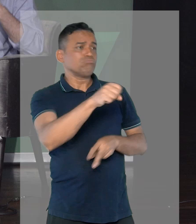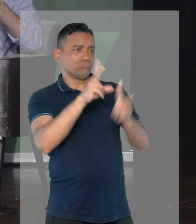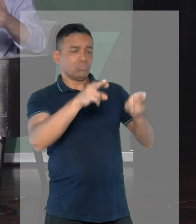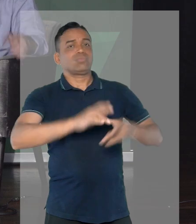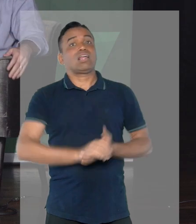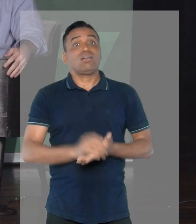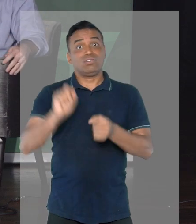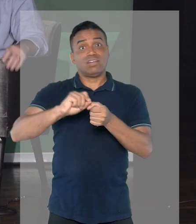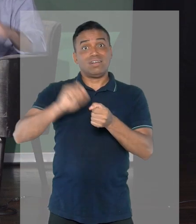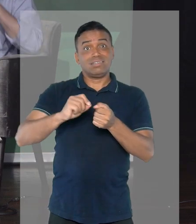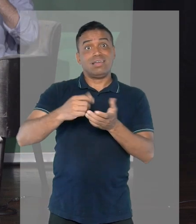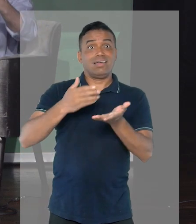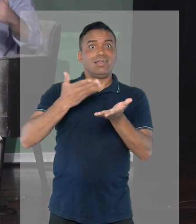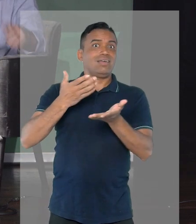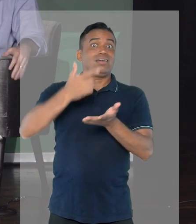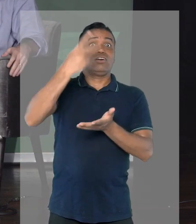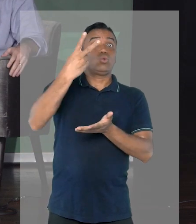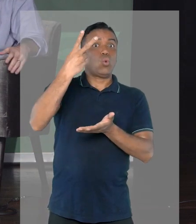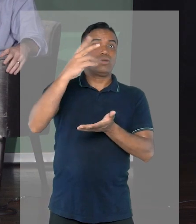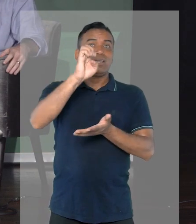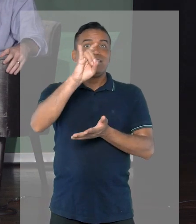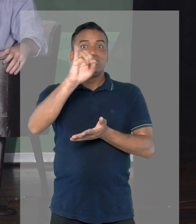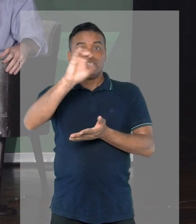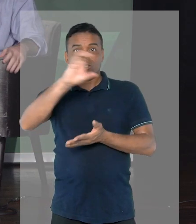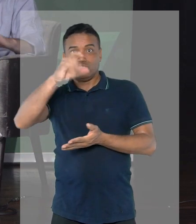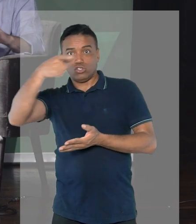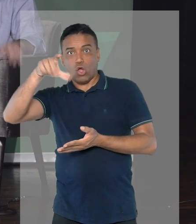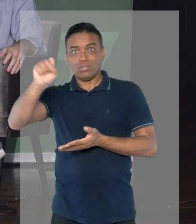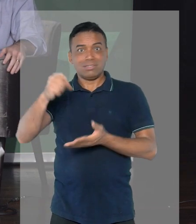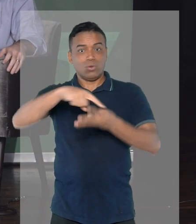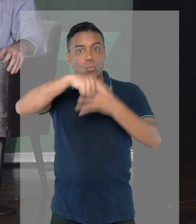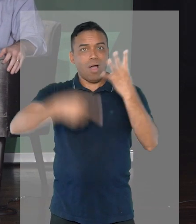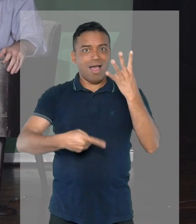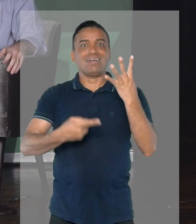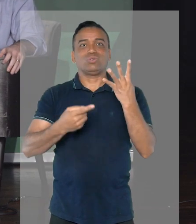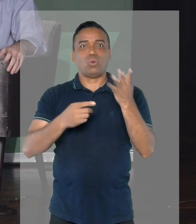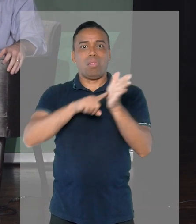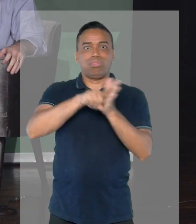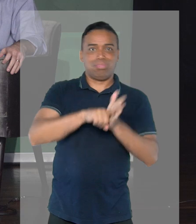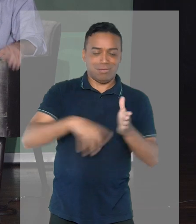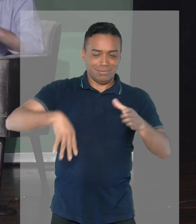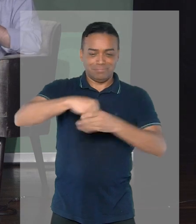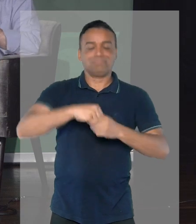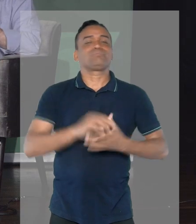Eu vou ter que fazer mais 2 edições para ter 4 trabalhos sobre Paulo Leminski. Conta um pouco